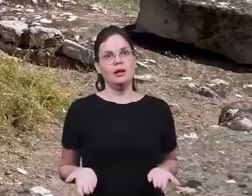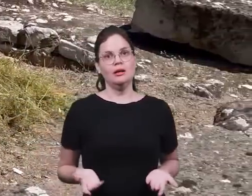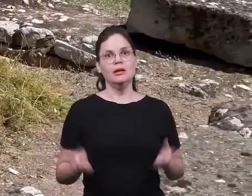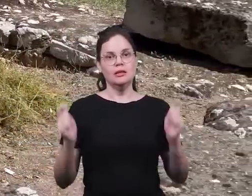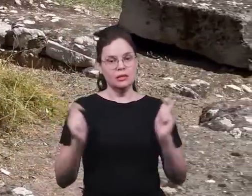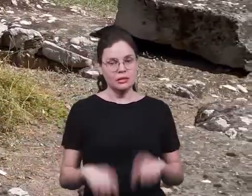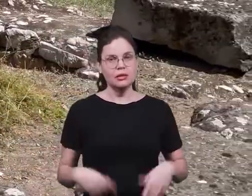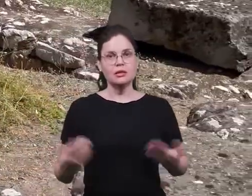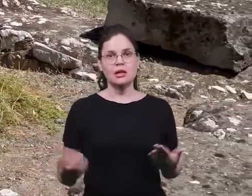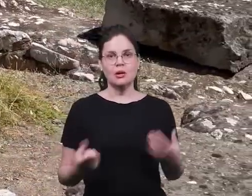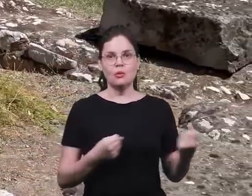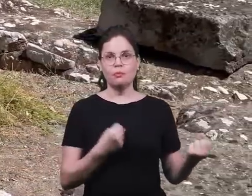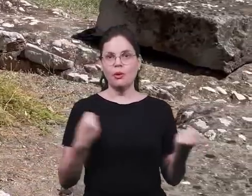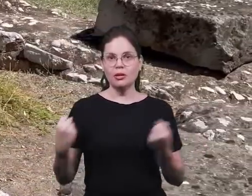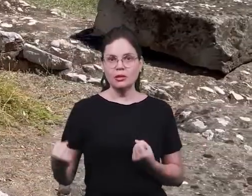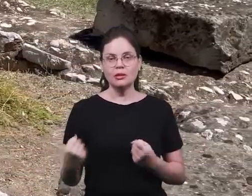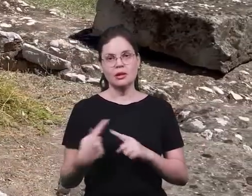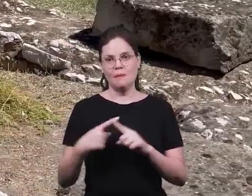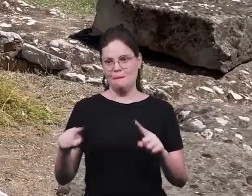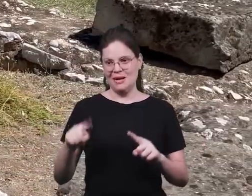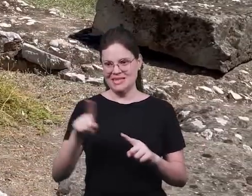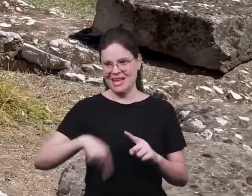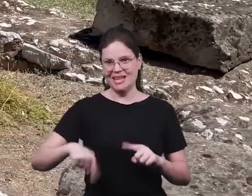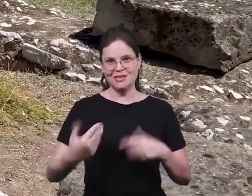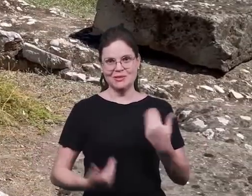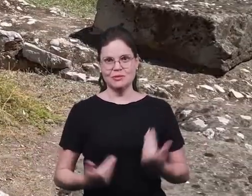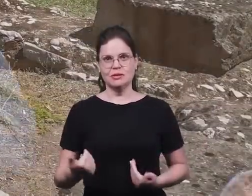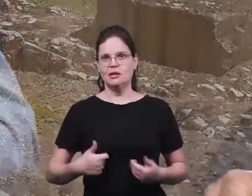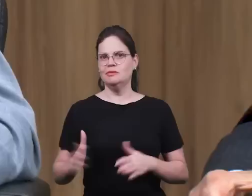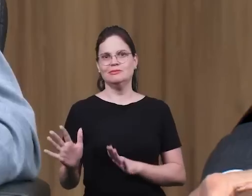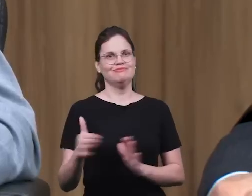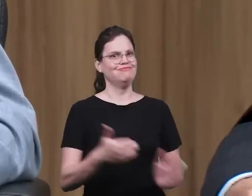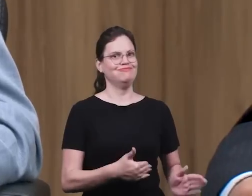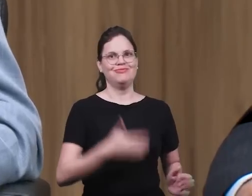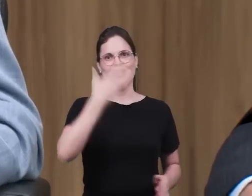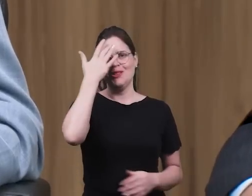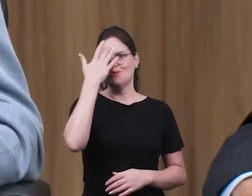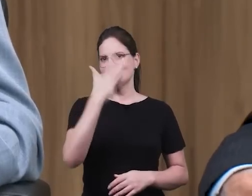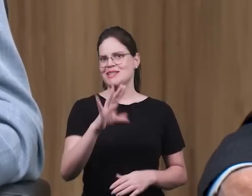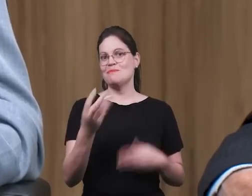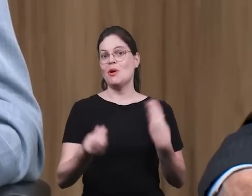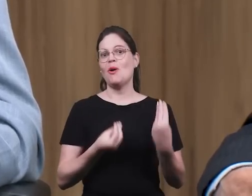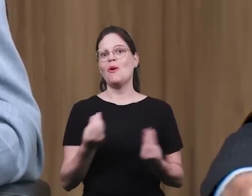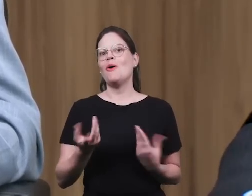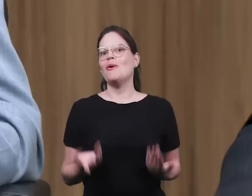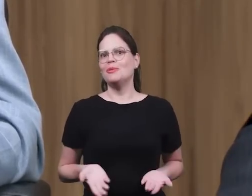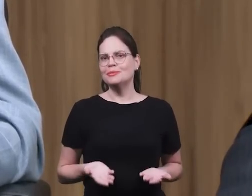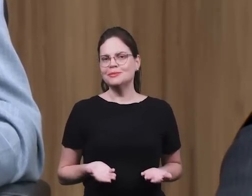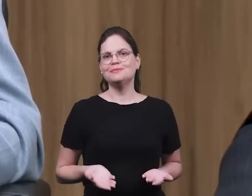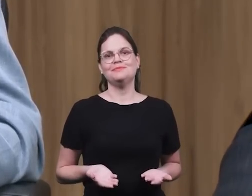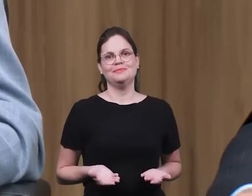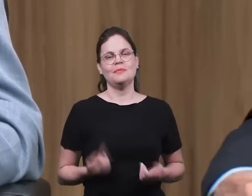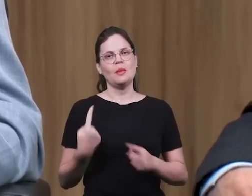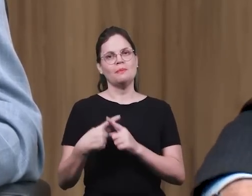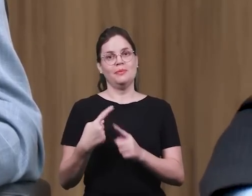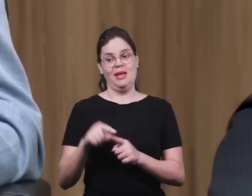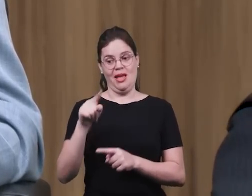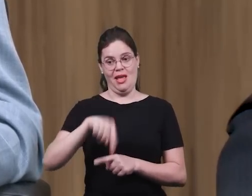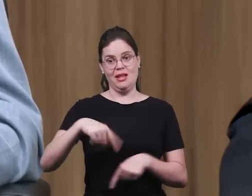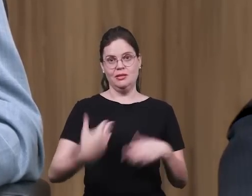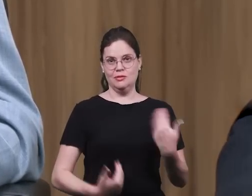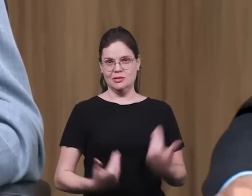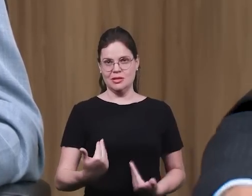igreja. Ela não soube fazer o dever de casa. Por quê? Porque ela pensou